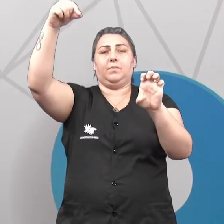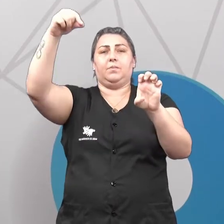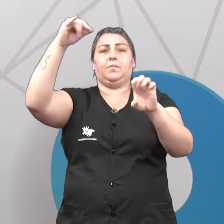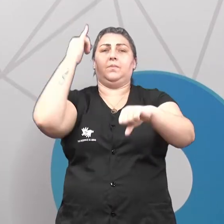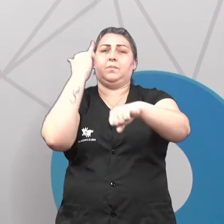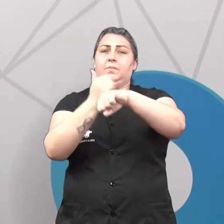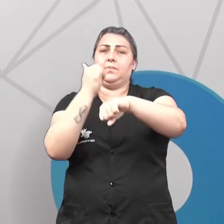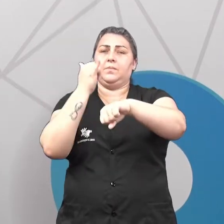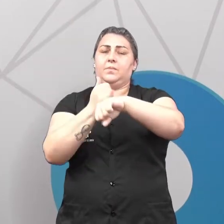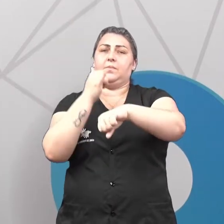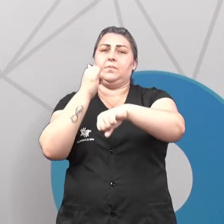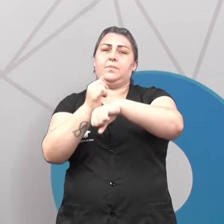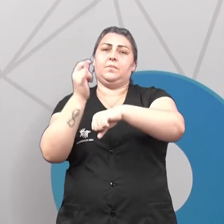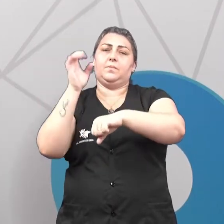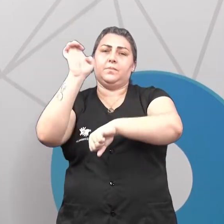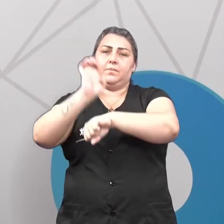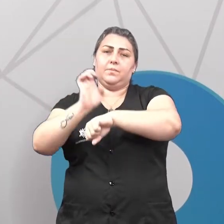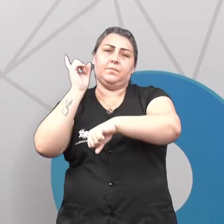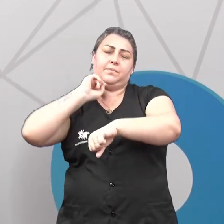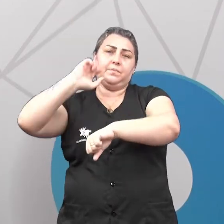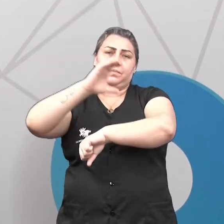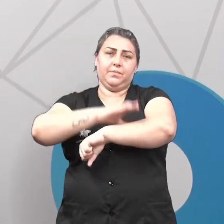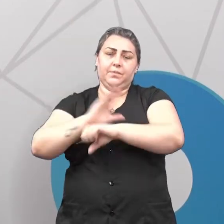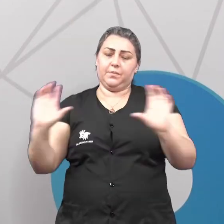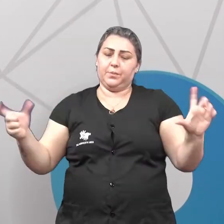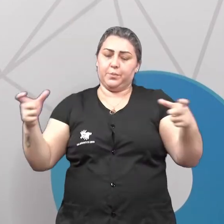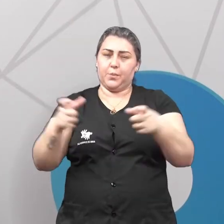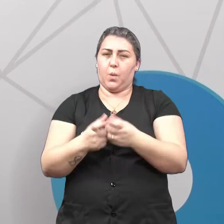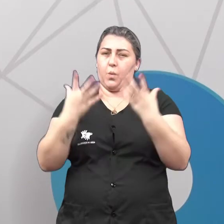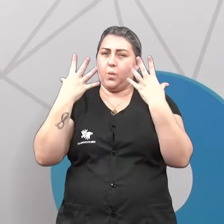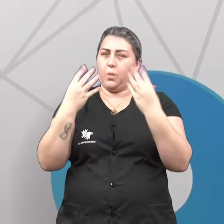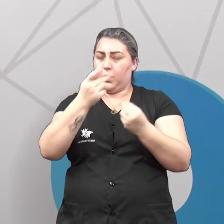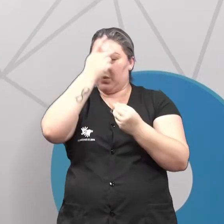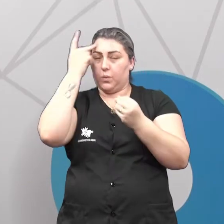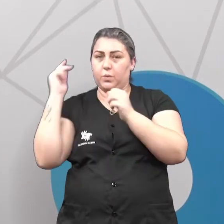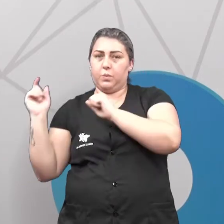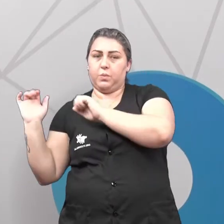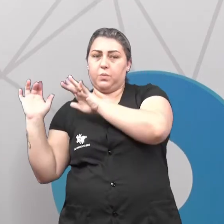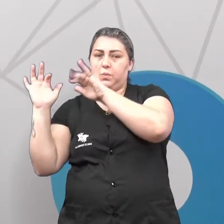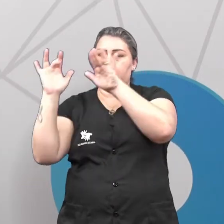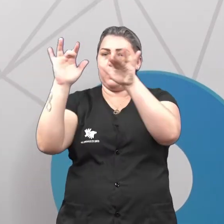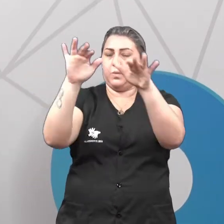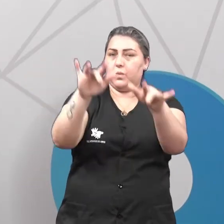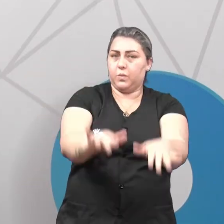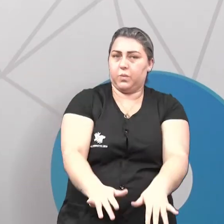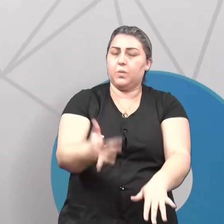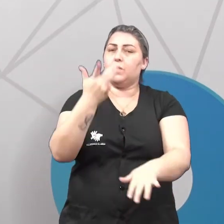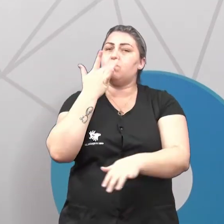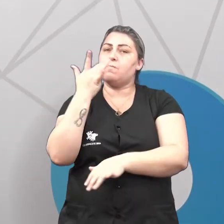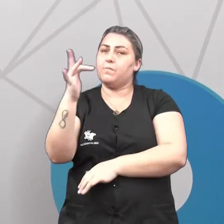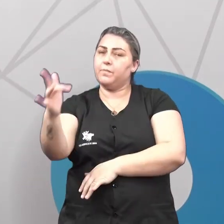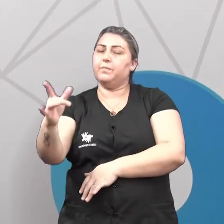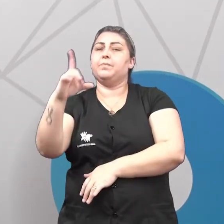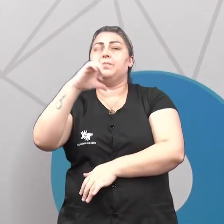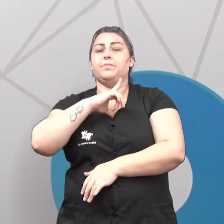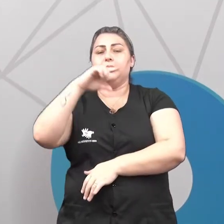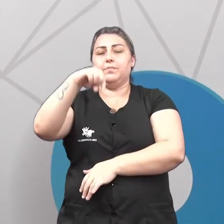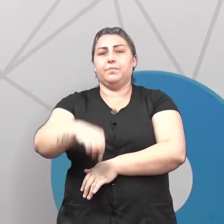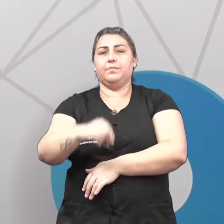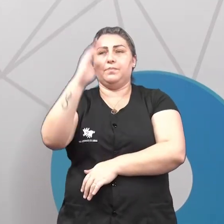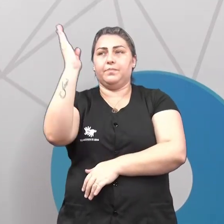o estado de Minas Gerais se tornou até pequeno para tantas pessoas que foram atraídas por essa corrida do ouro que houve aqui no